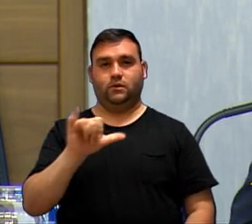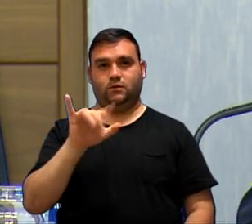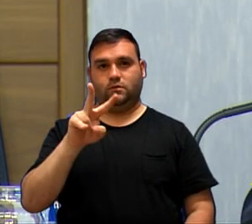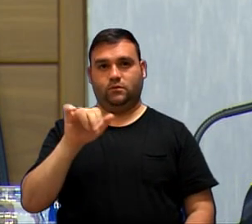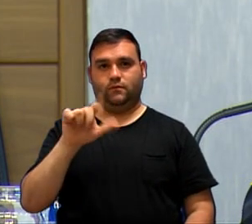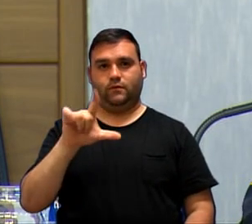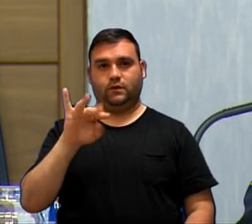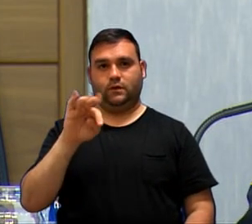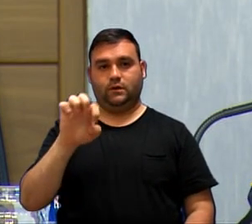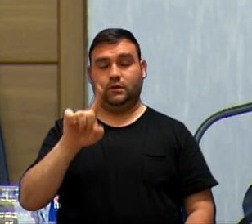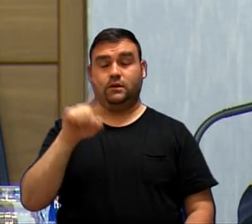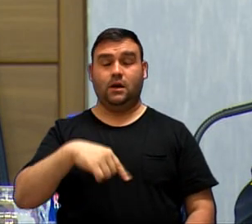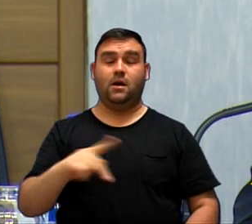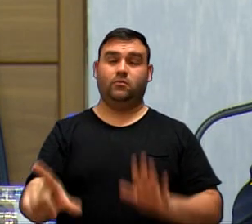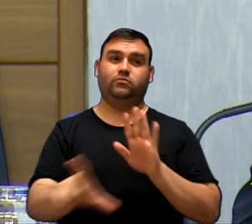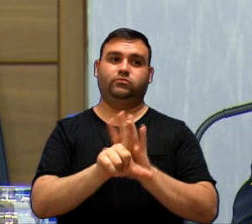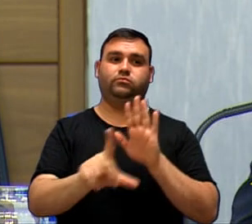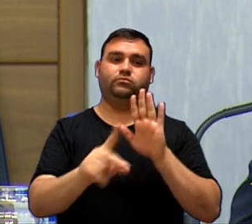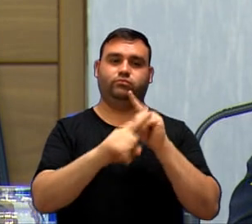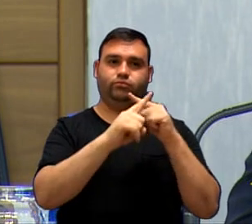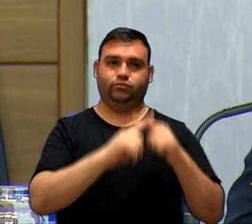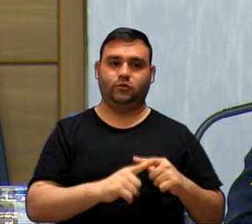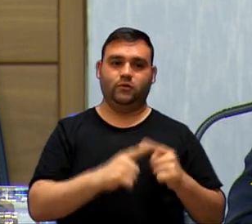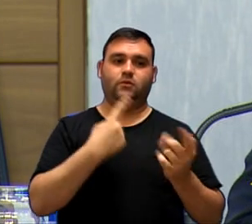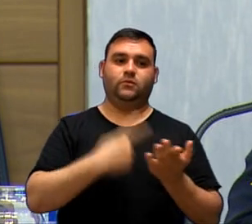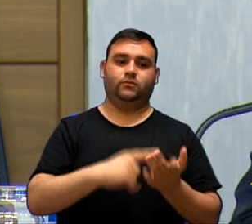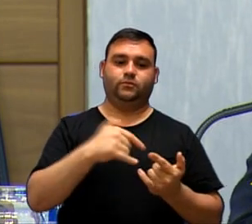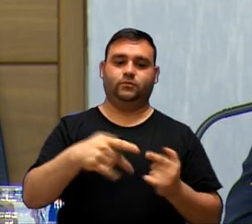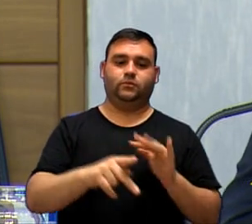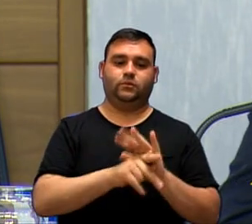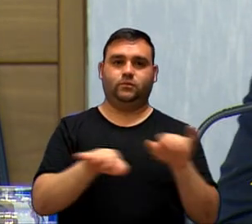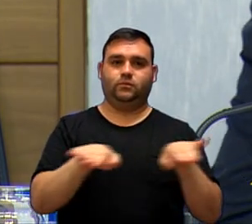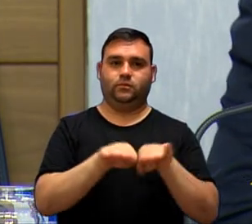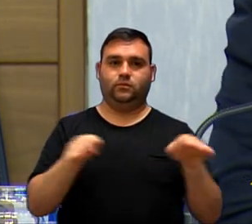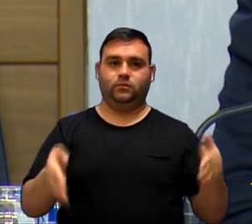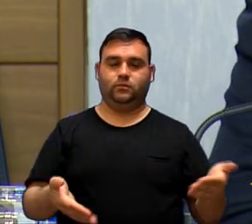de licitações e contratos, para compor a mesa. E